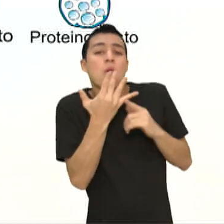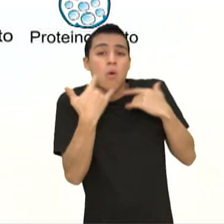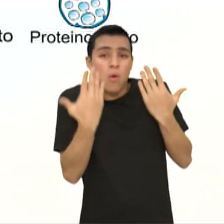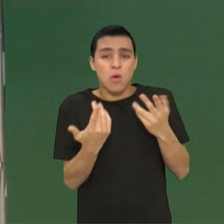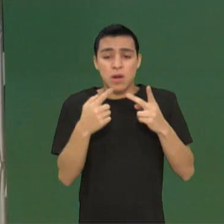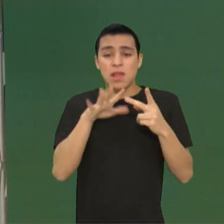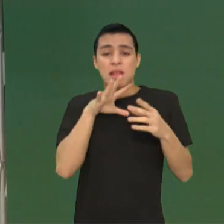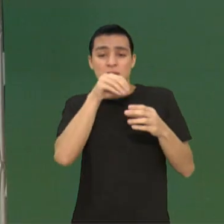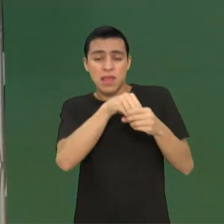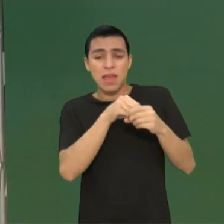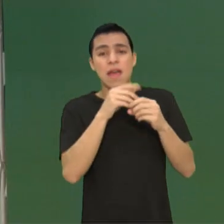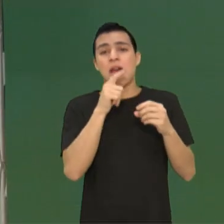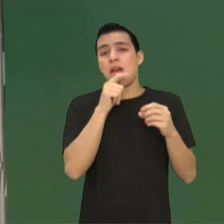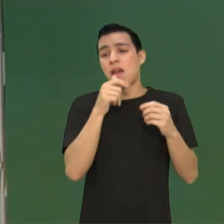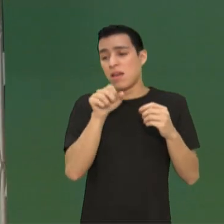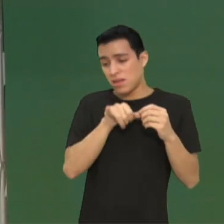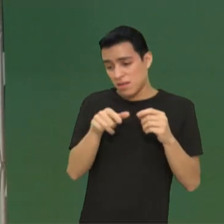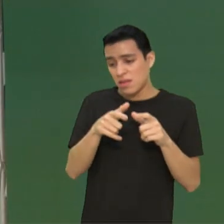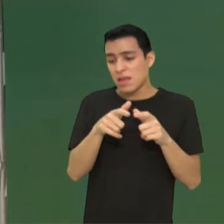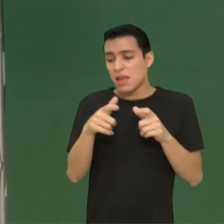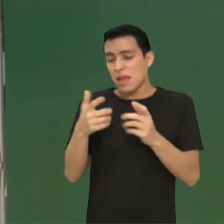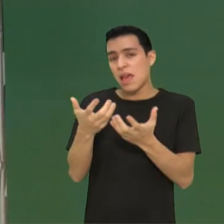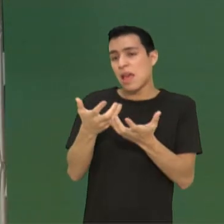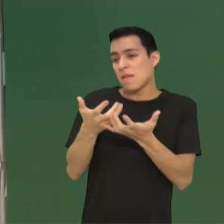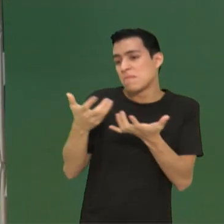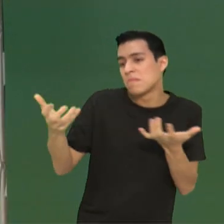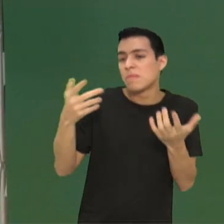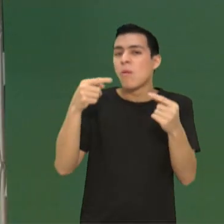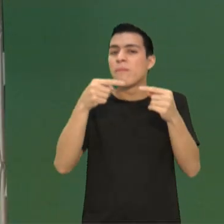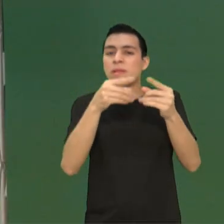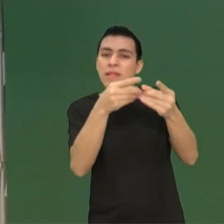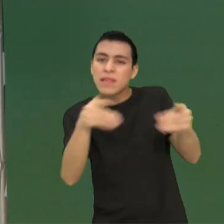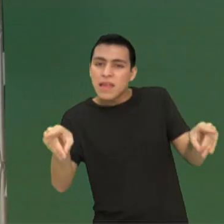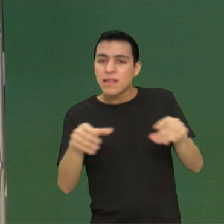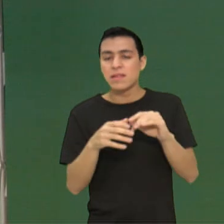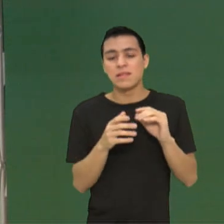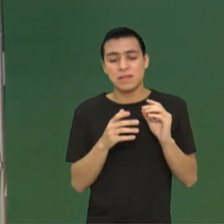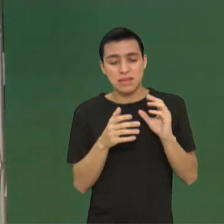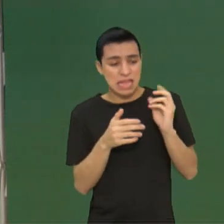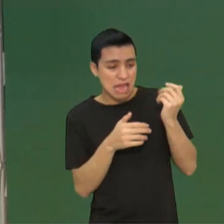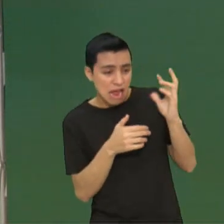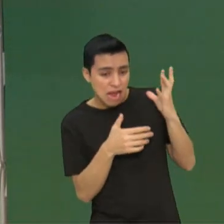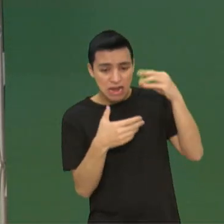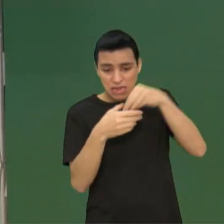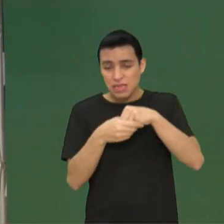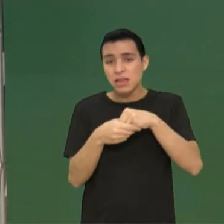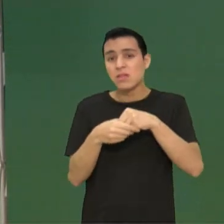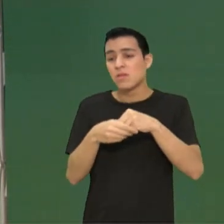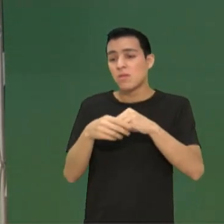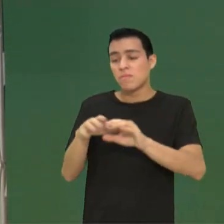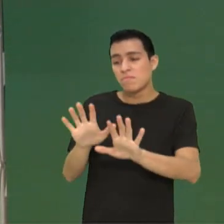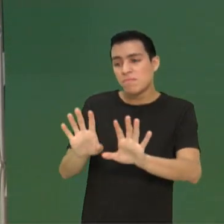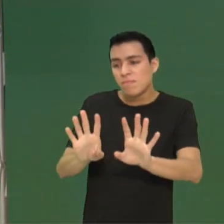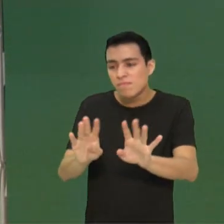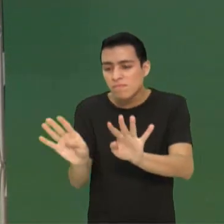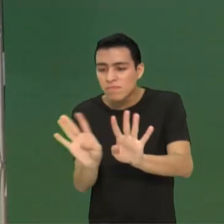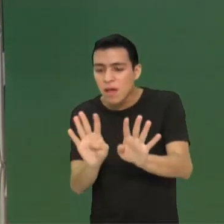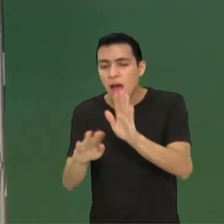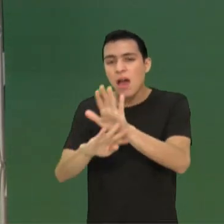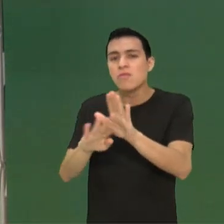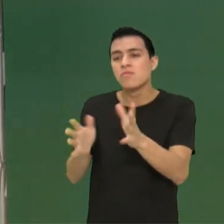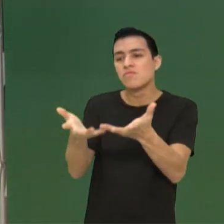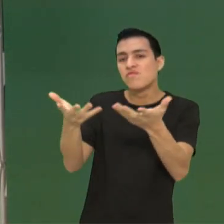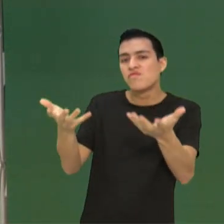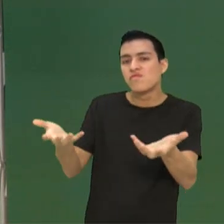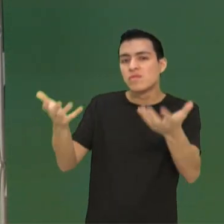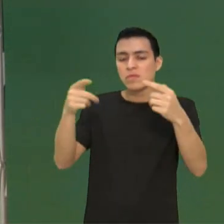podem guardar água, no caso de uma planta de deserto, uma cactácea, podem guardar ar, no caso de uma planta aquática, auxilia na flutuação,